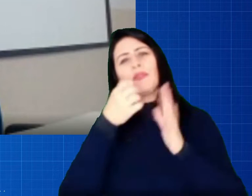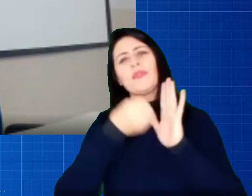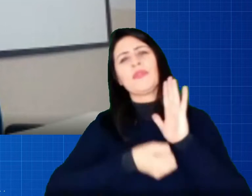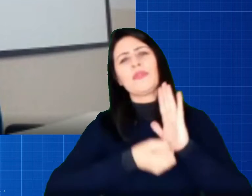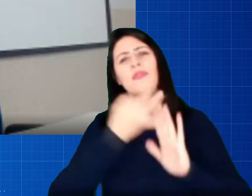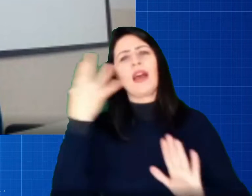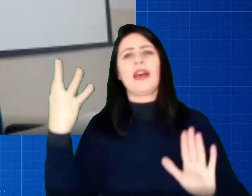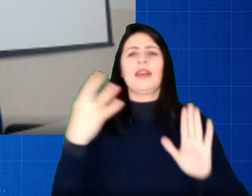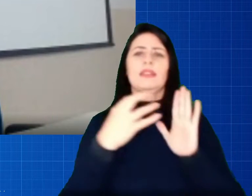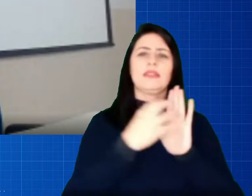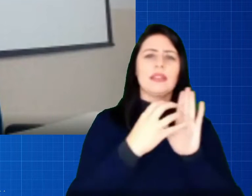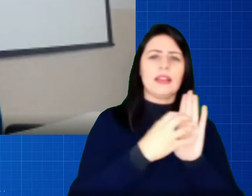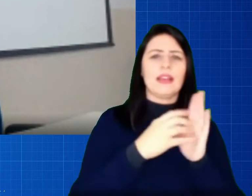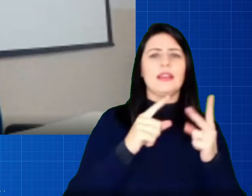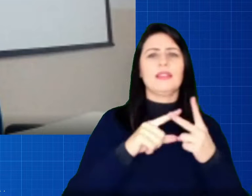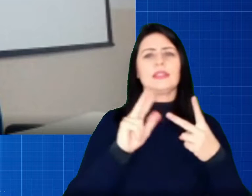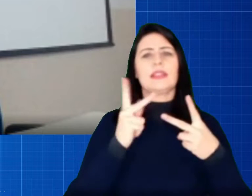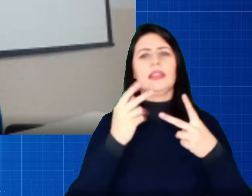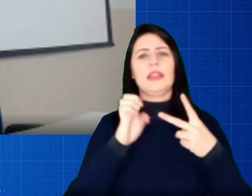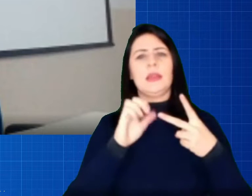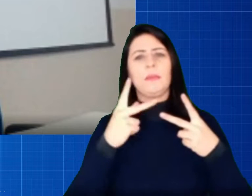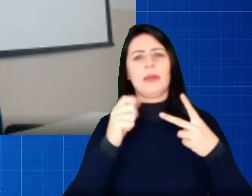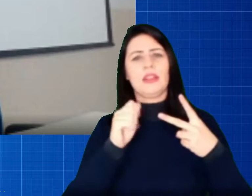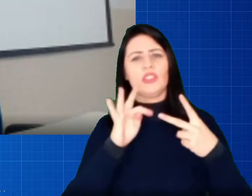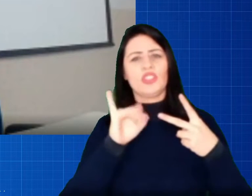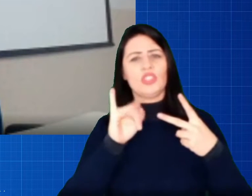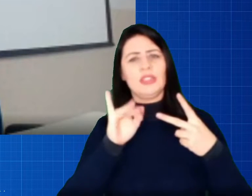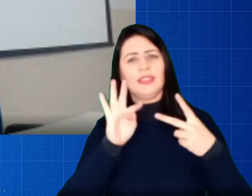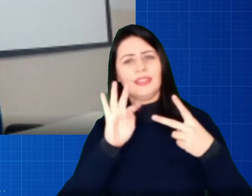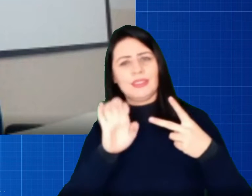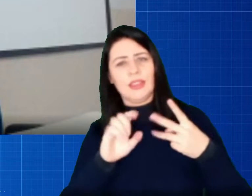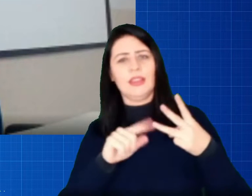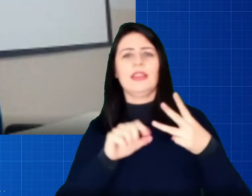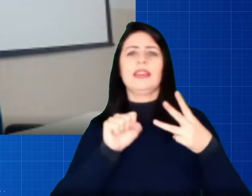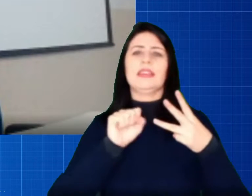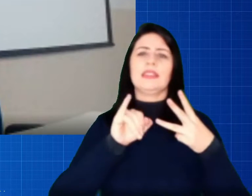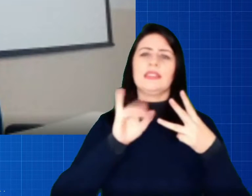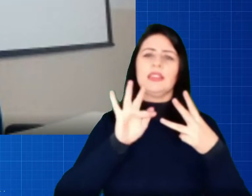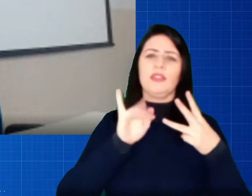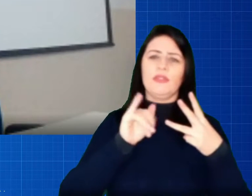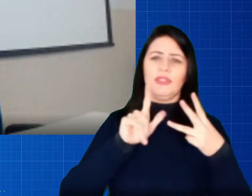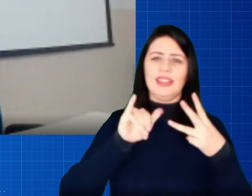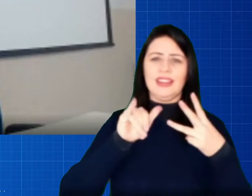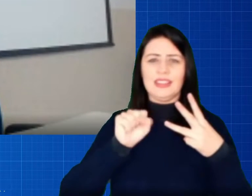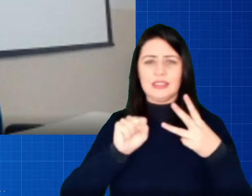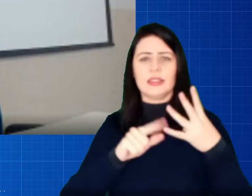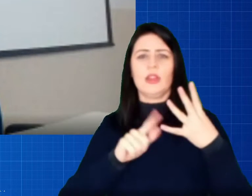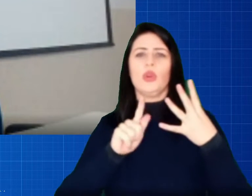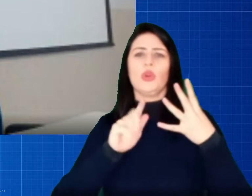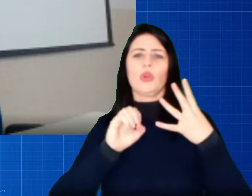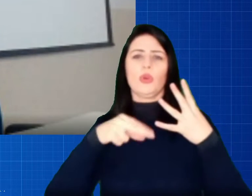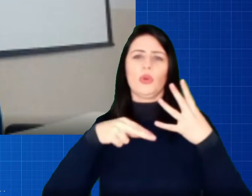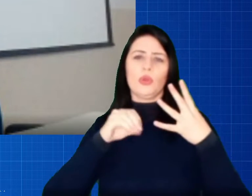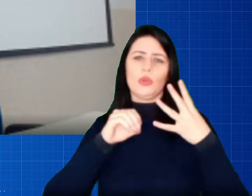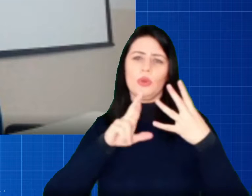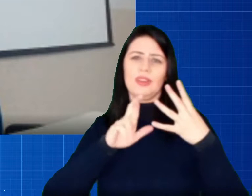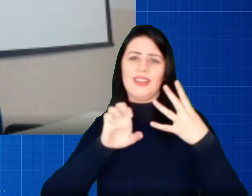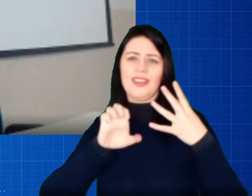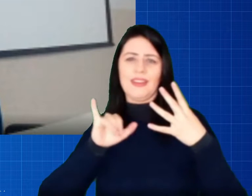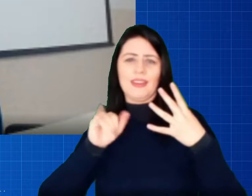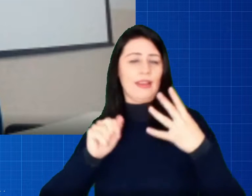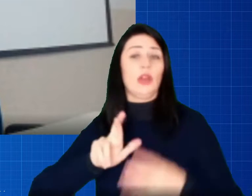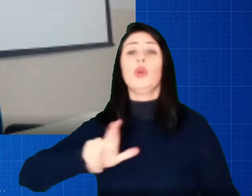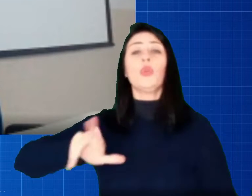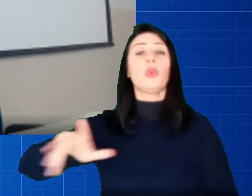a hepatite B, hepatite C, a gonorreia, né? E são doenças tudo muito complicadas. Não só